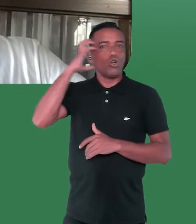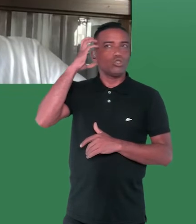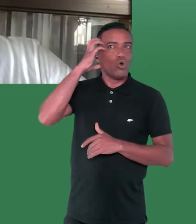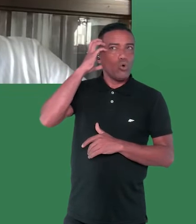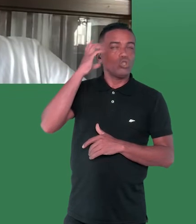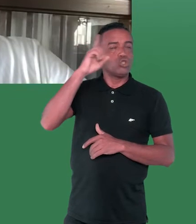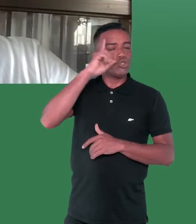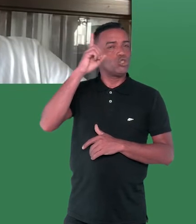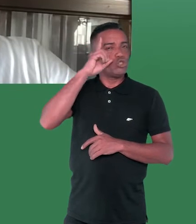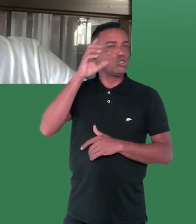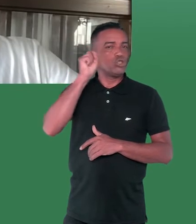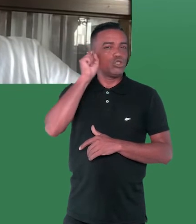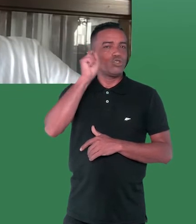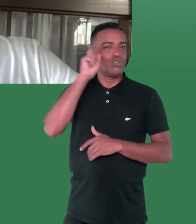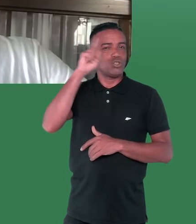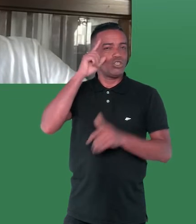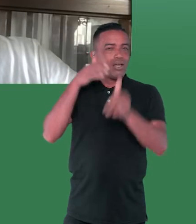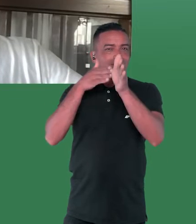te acompanha.